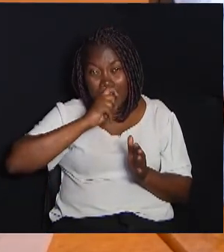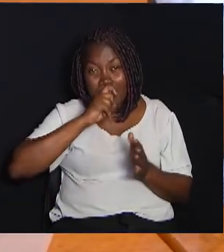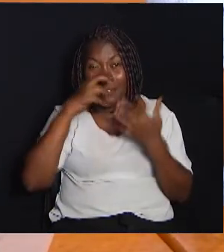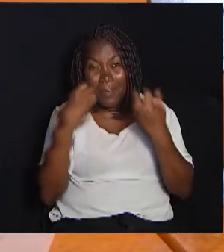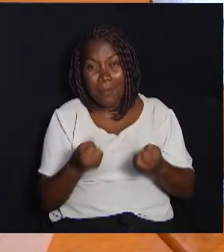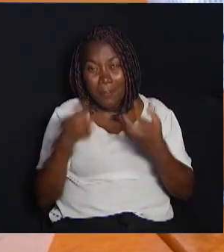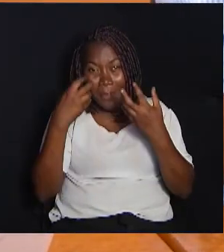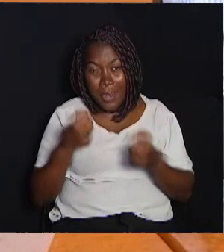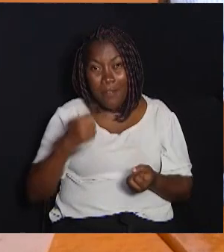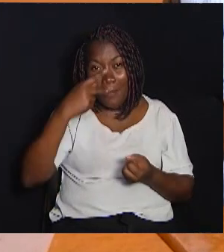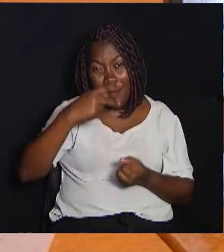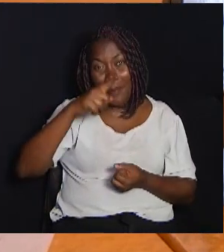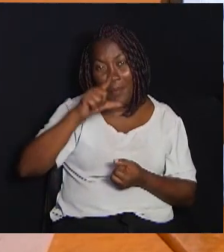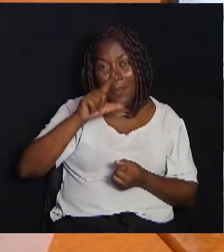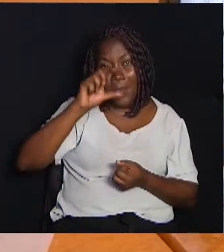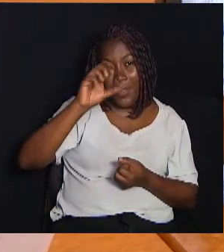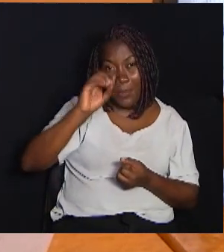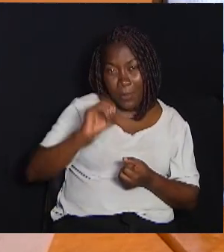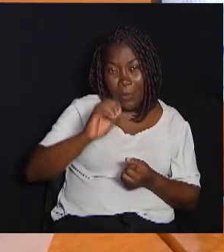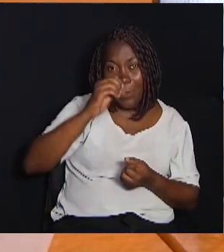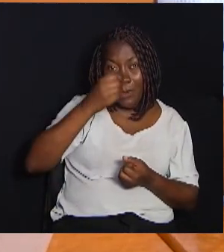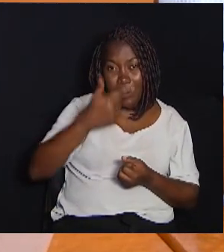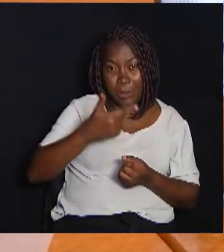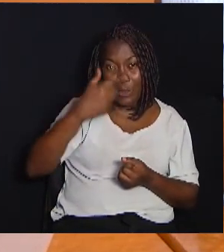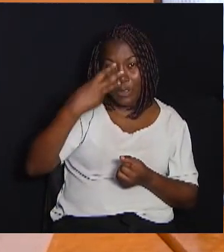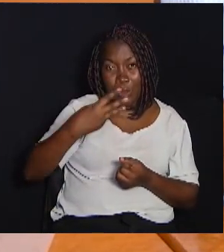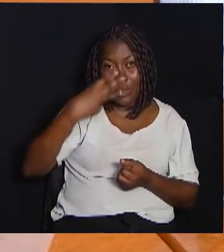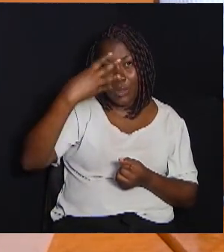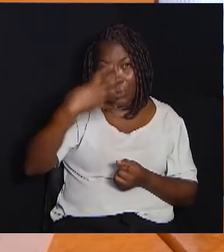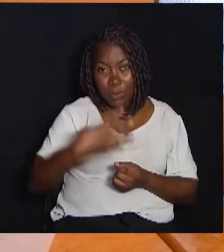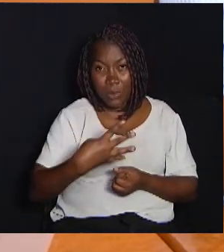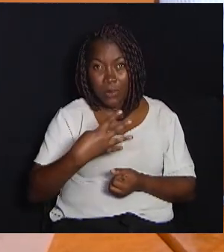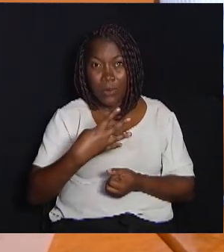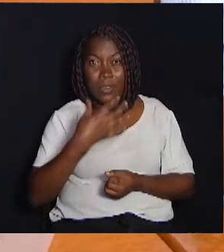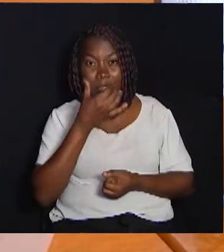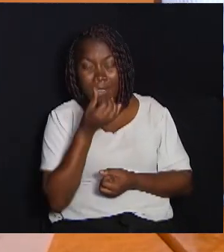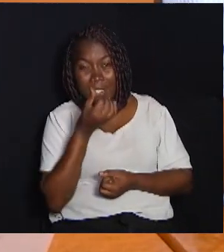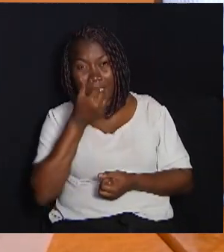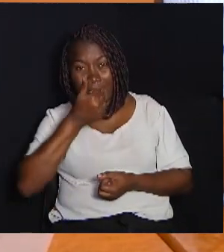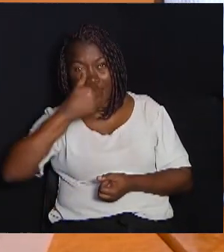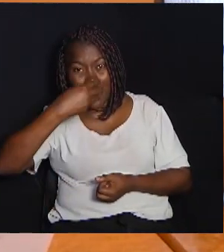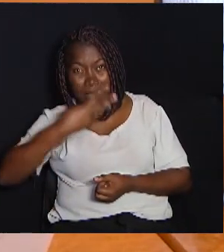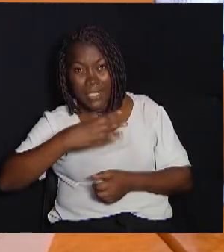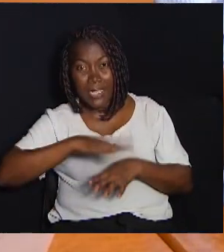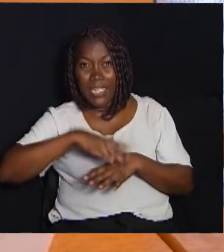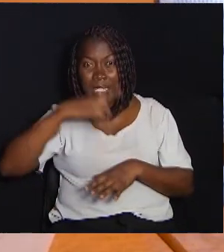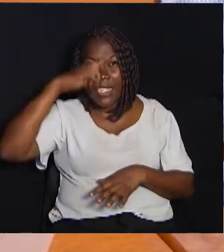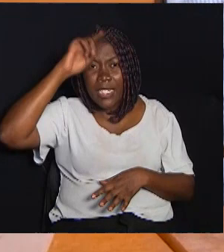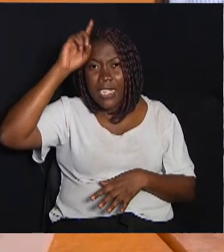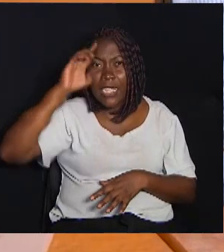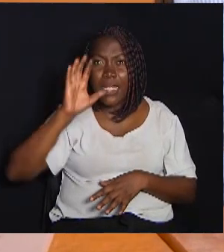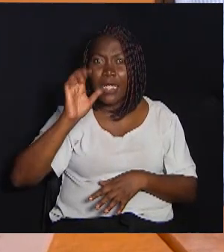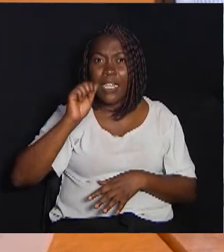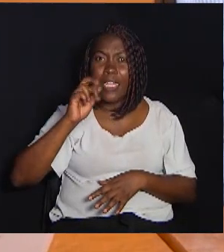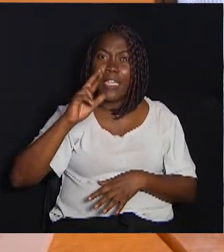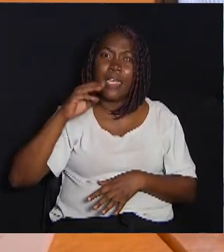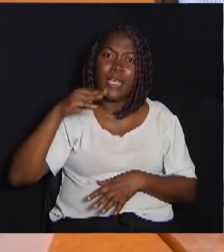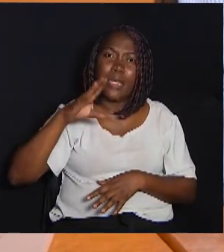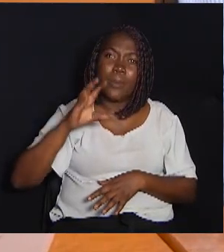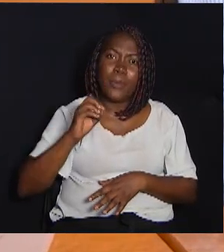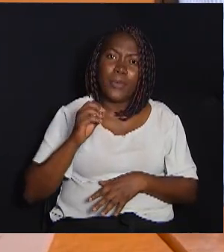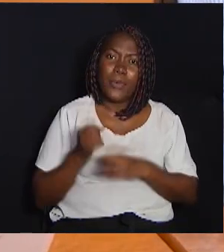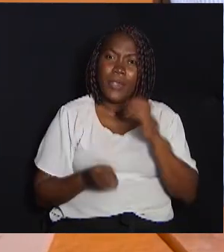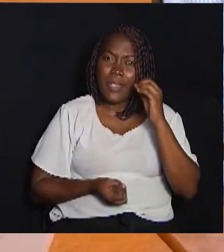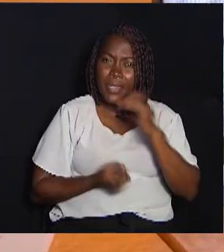plo 234/2021 do processo 3 234 613 da autoria do Sr Carmel luí que